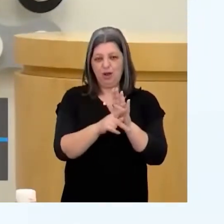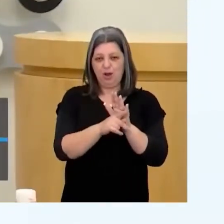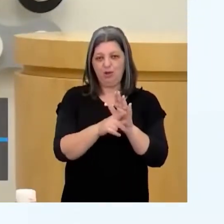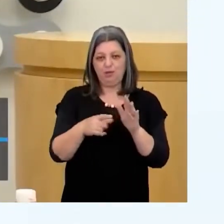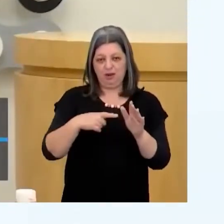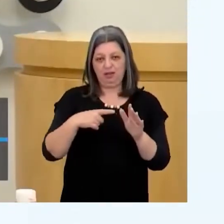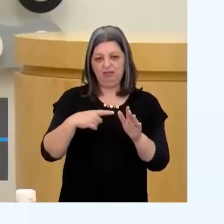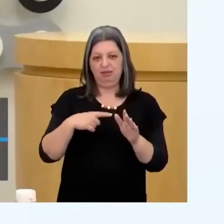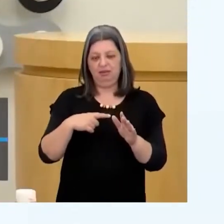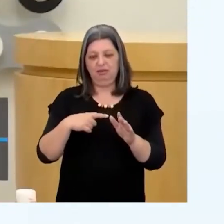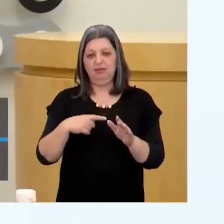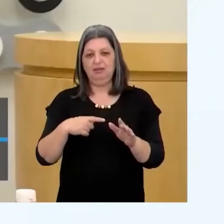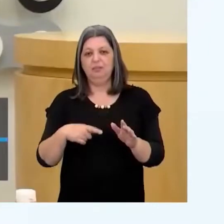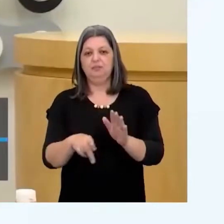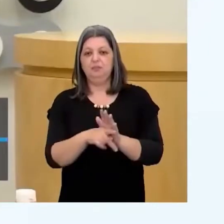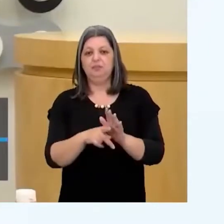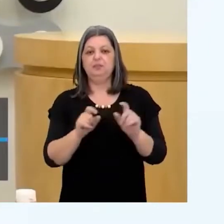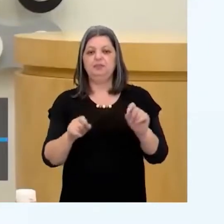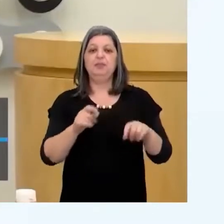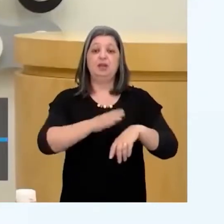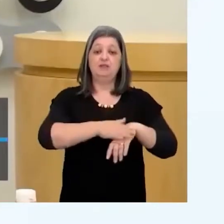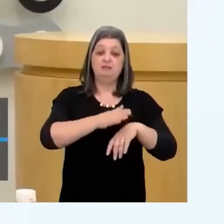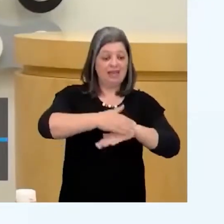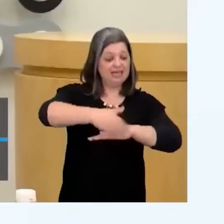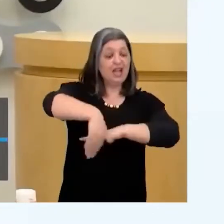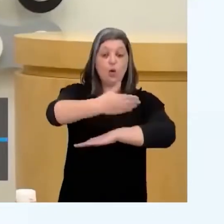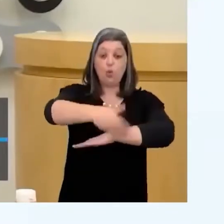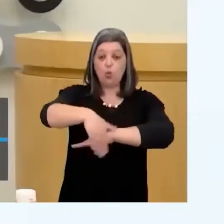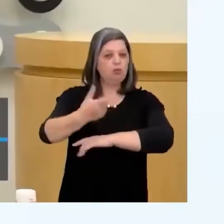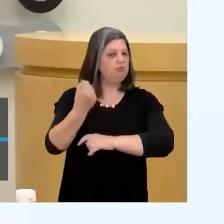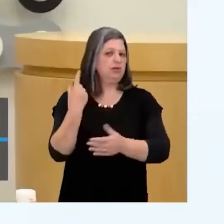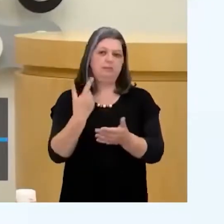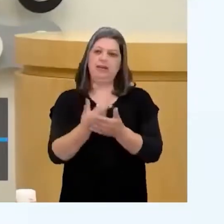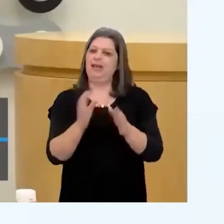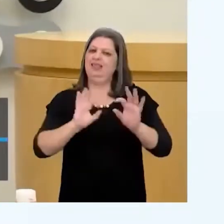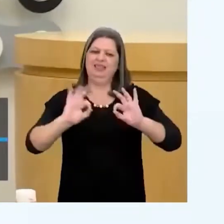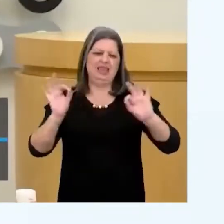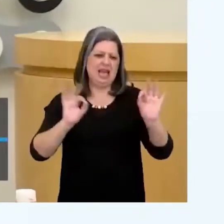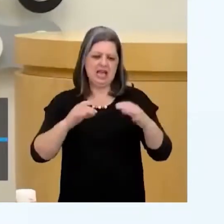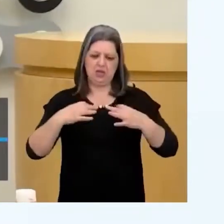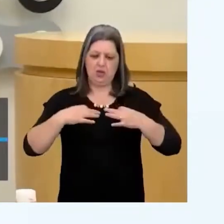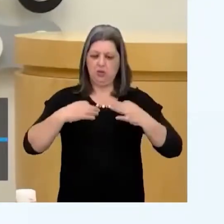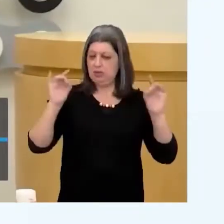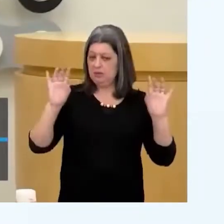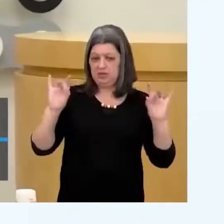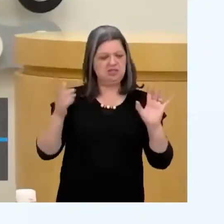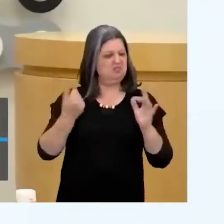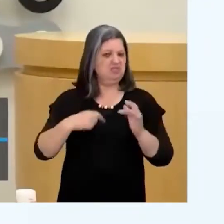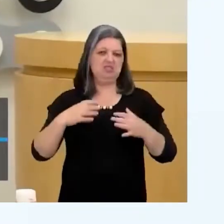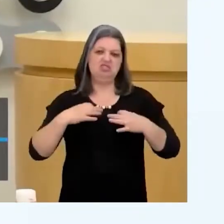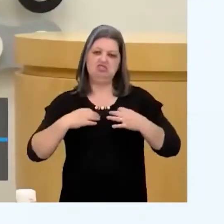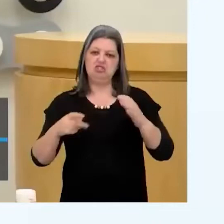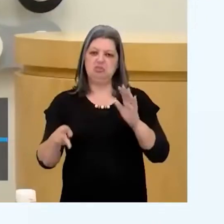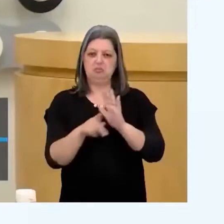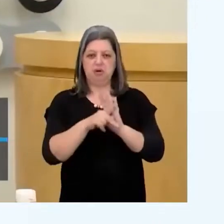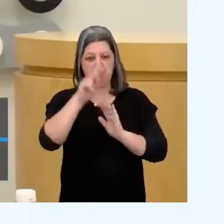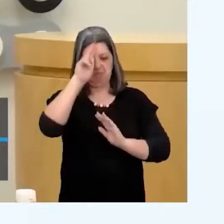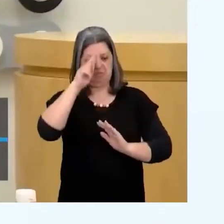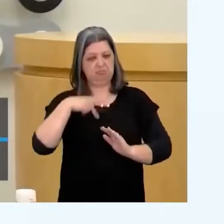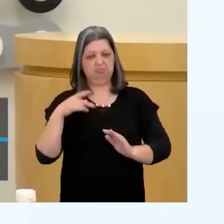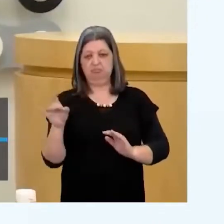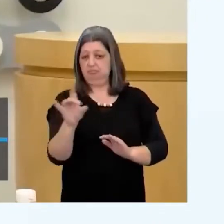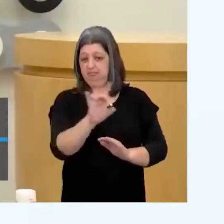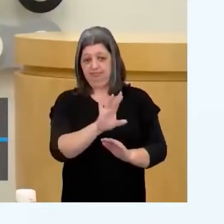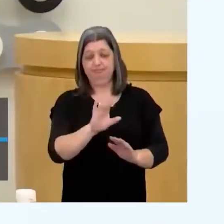com o Kurt Hork, a gente faz aqui também na rua, não precisa pagar, não precisa ter uma roupa especial, você vai do seu jeito e